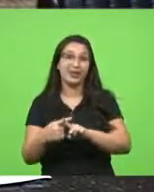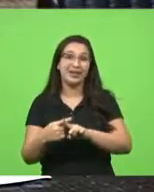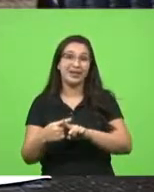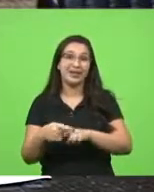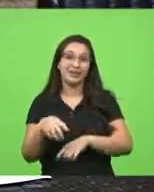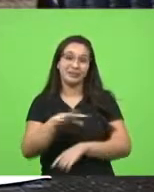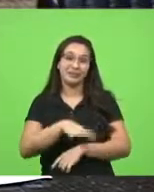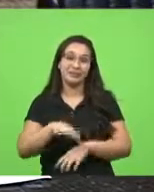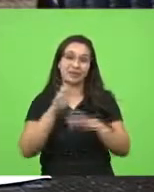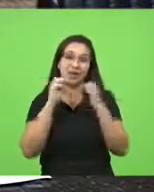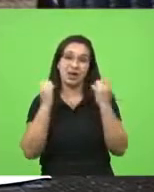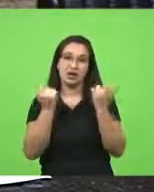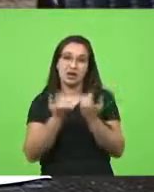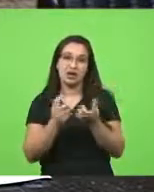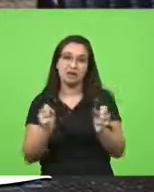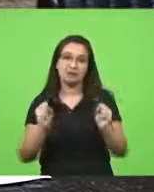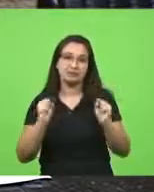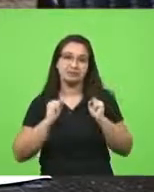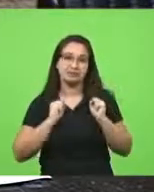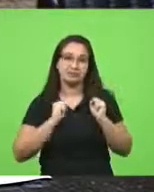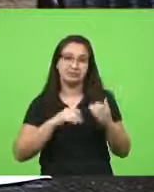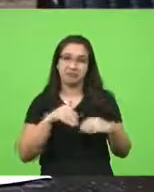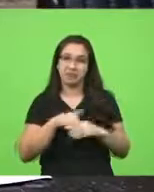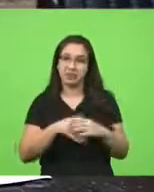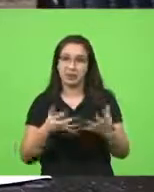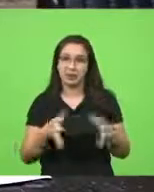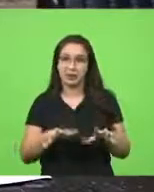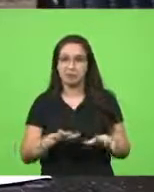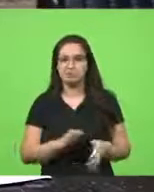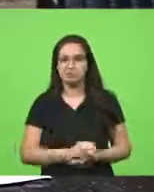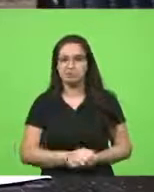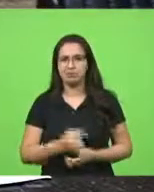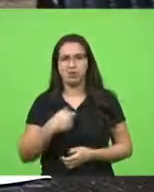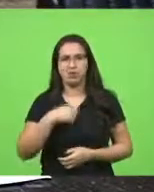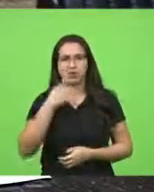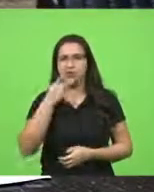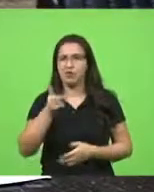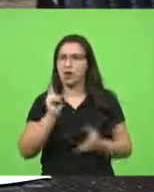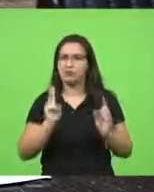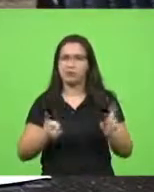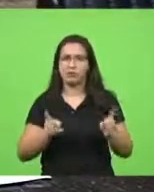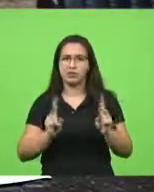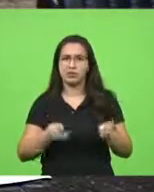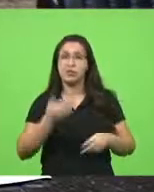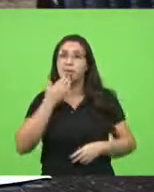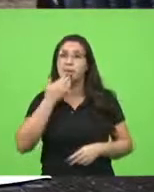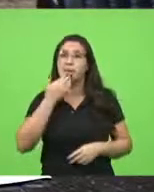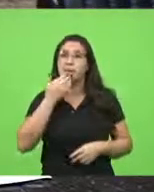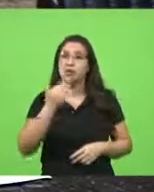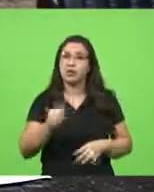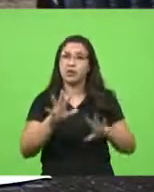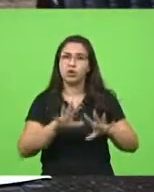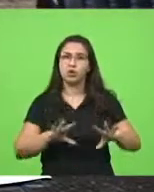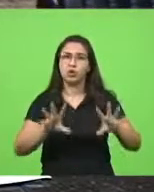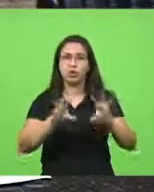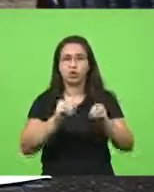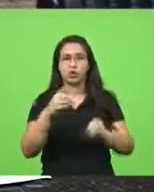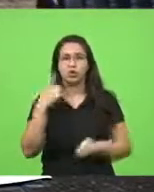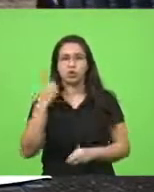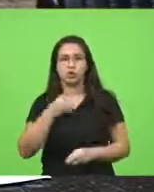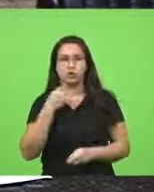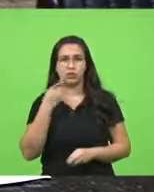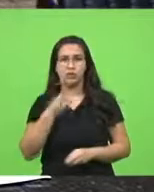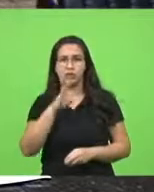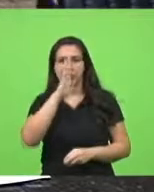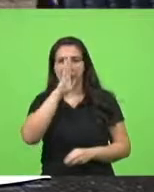omissos. Eu, novamente, e vou falar isso aqui o quanto precisar, eu faço um apelo a todos os deputados, principalmente aqueles